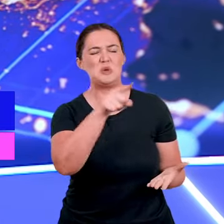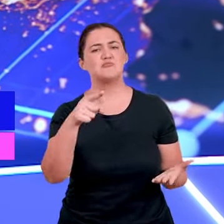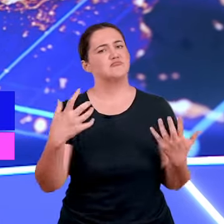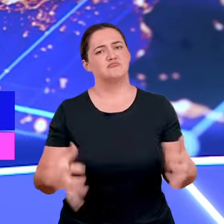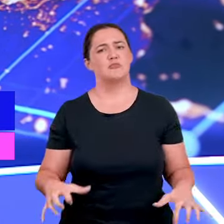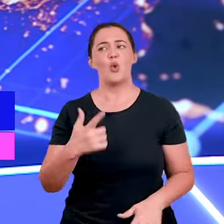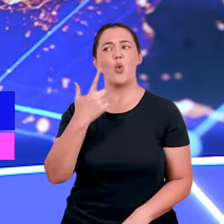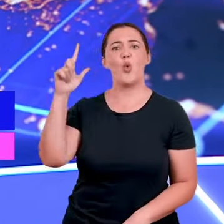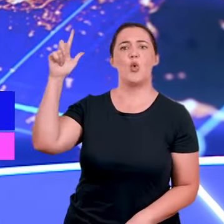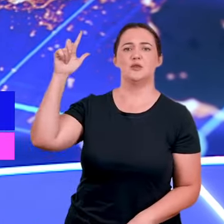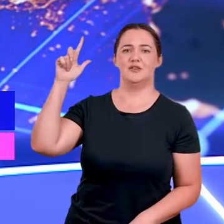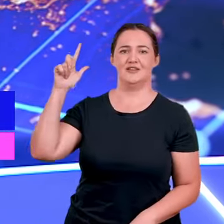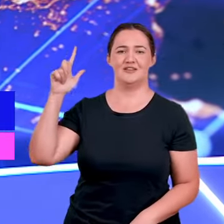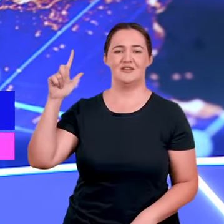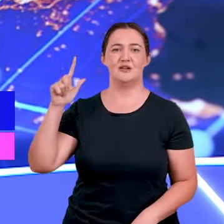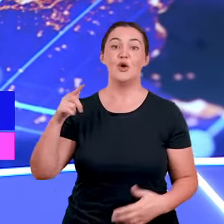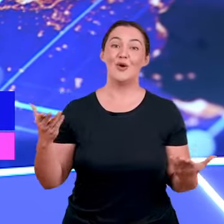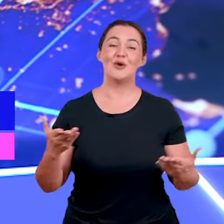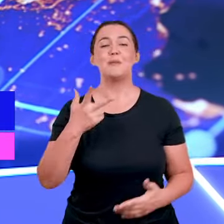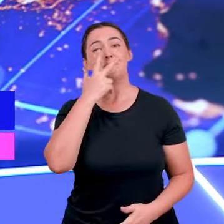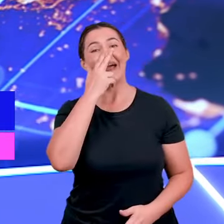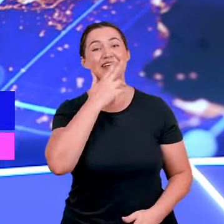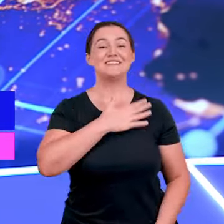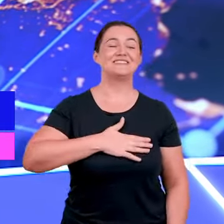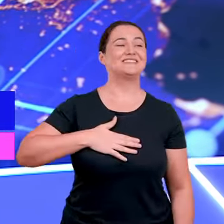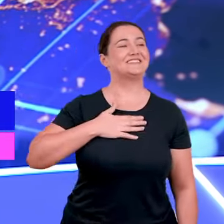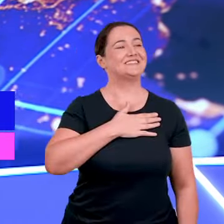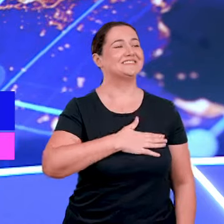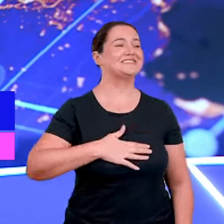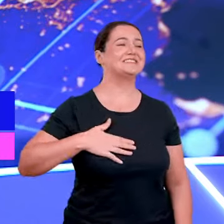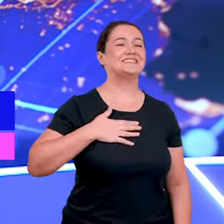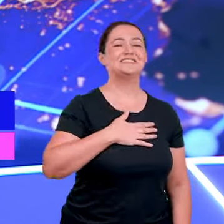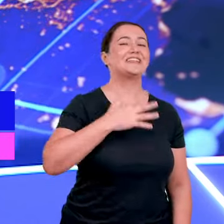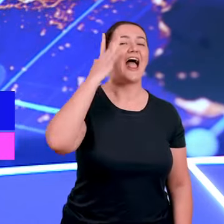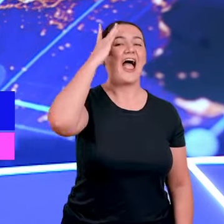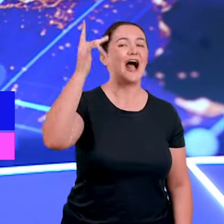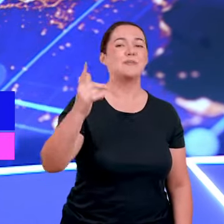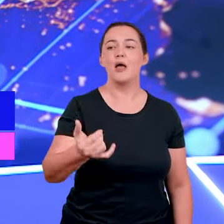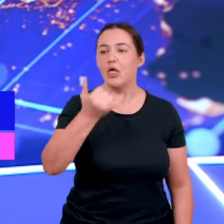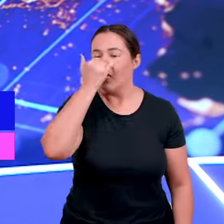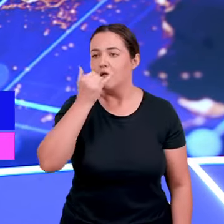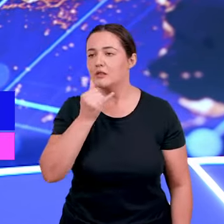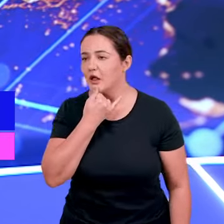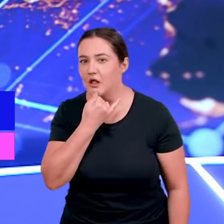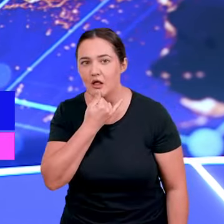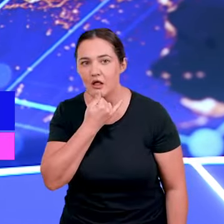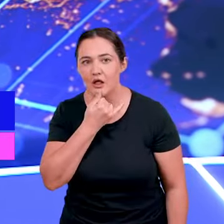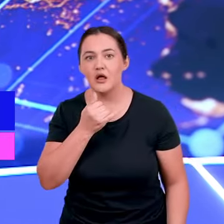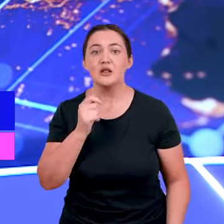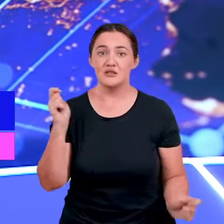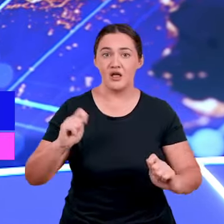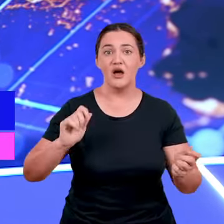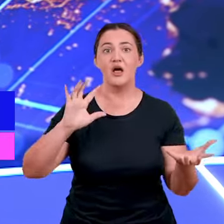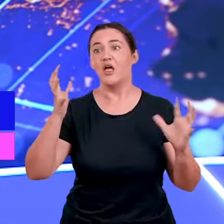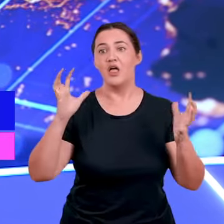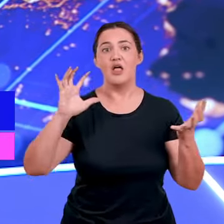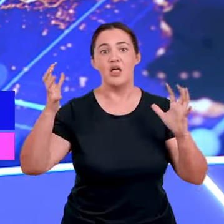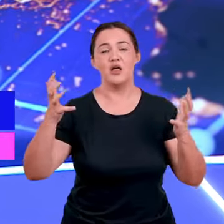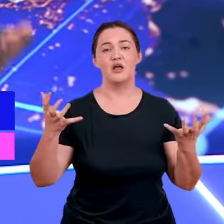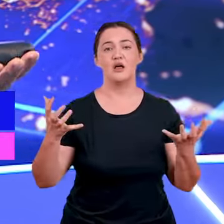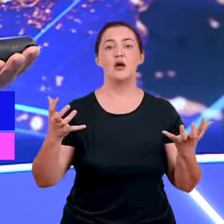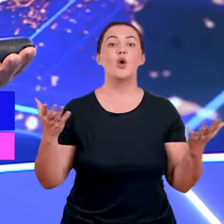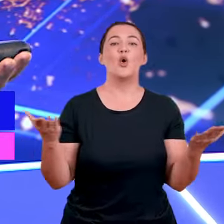temos vivido até então. Você pode estar feliz hoje, mas nada garante que amanhã você vai estar feliz. Você